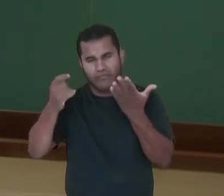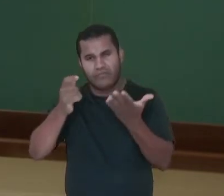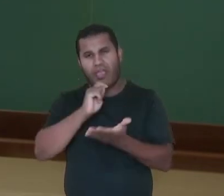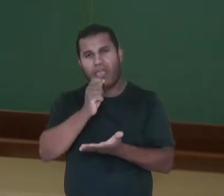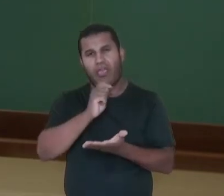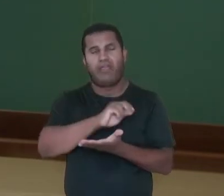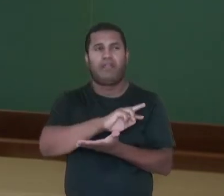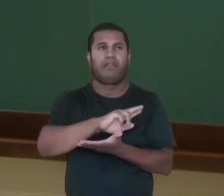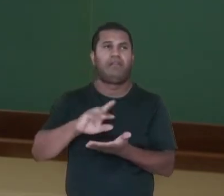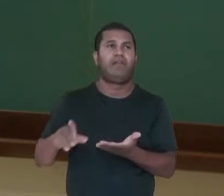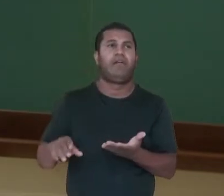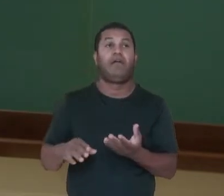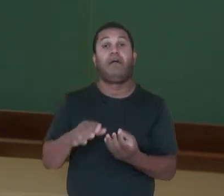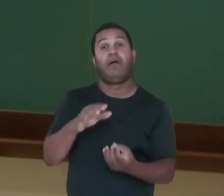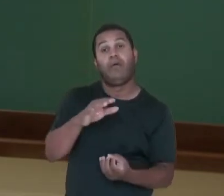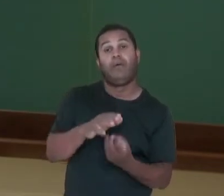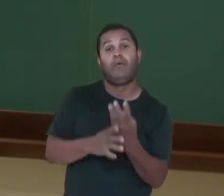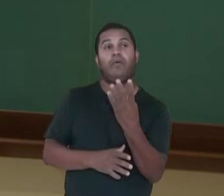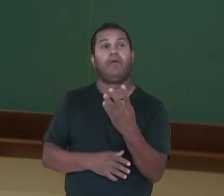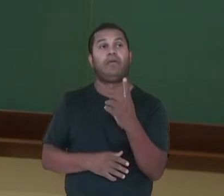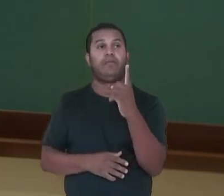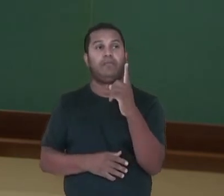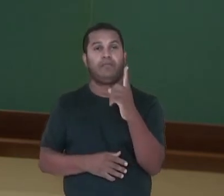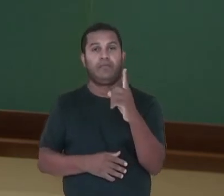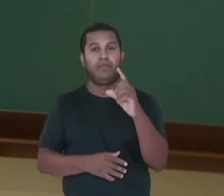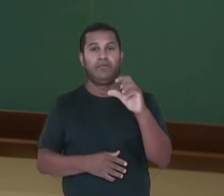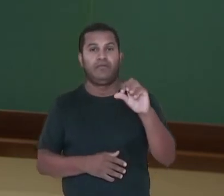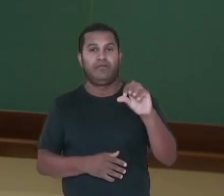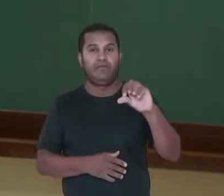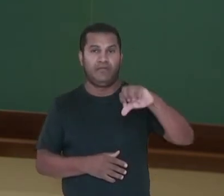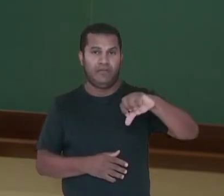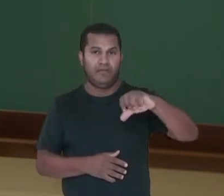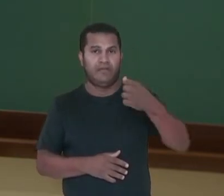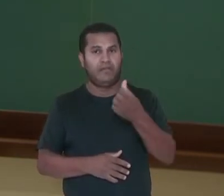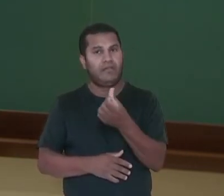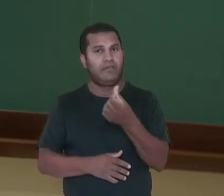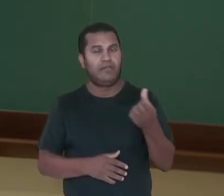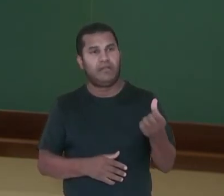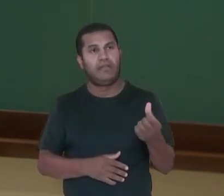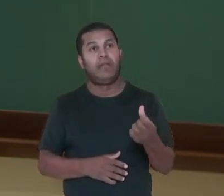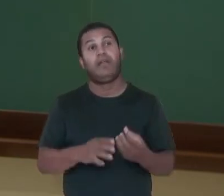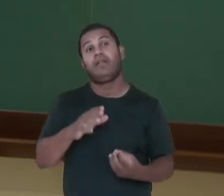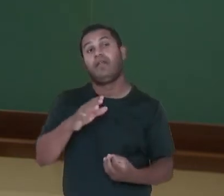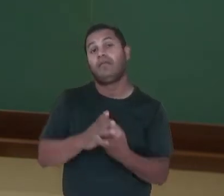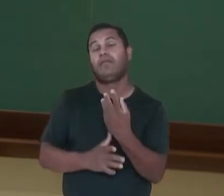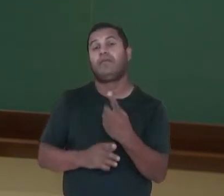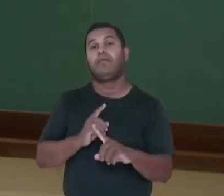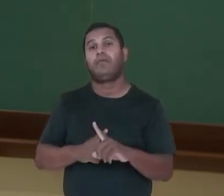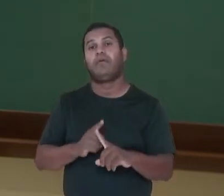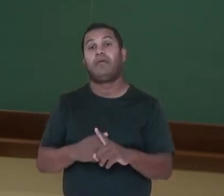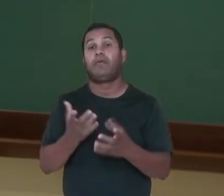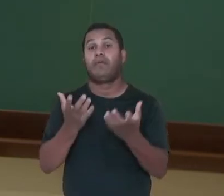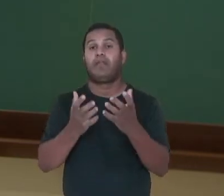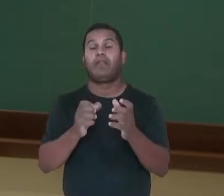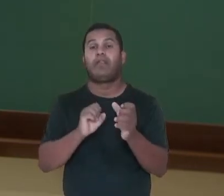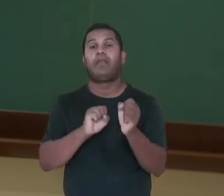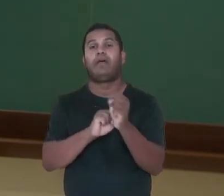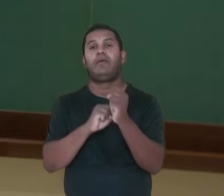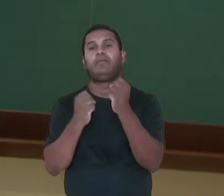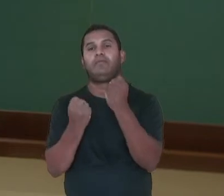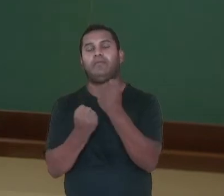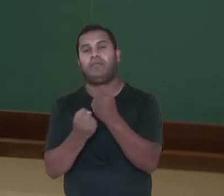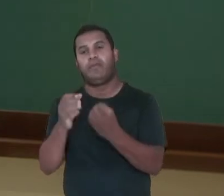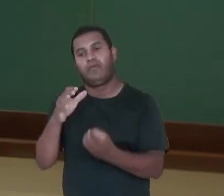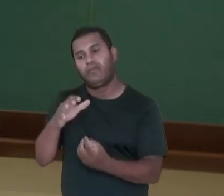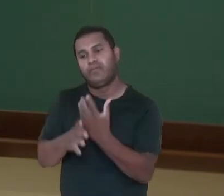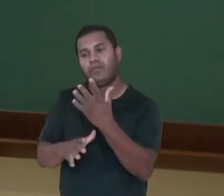que passou a confrontar o governo nacional para estabelecer o socialismo no país. Uma das estratégias então adotadas é a guerrilha,